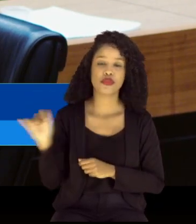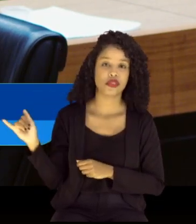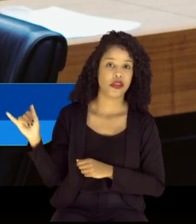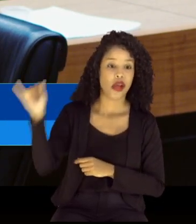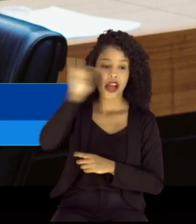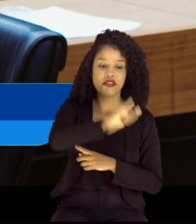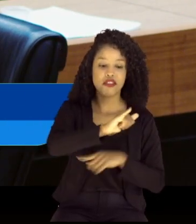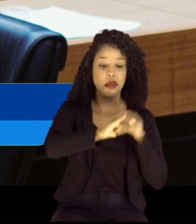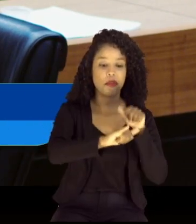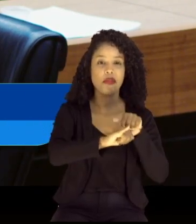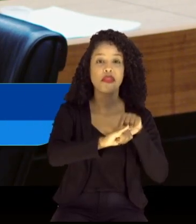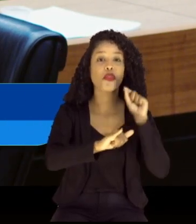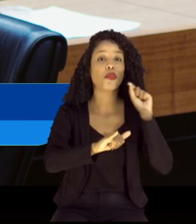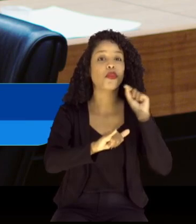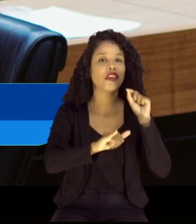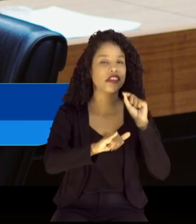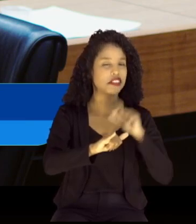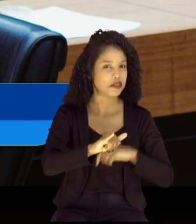né?